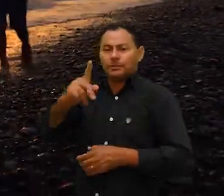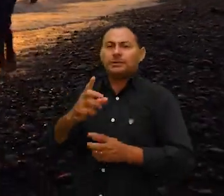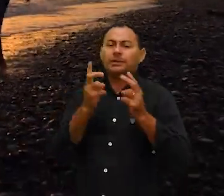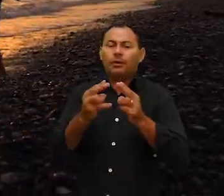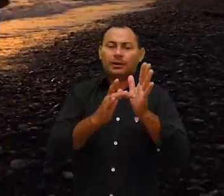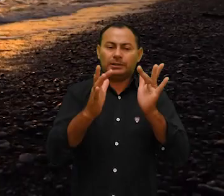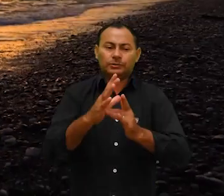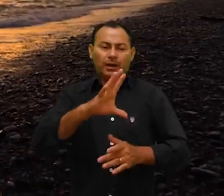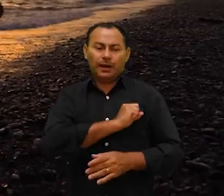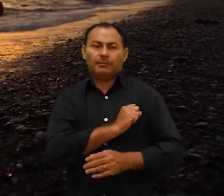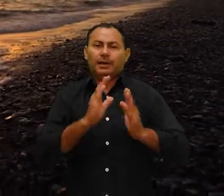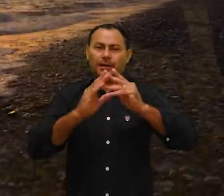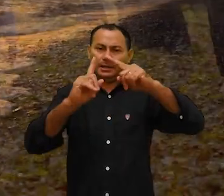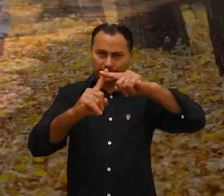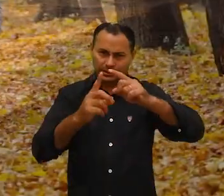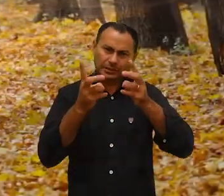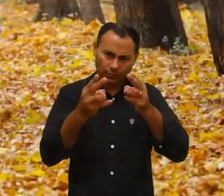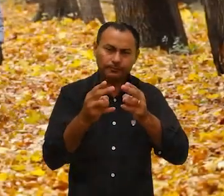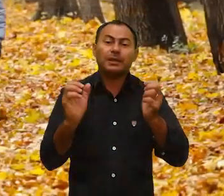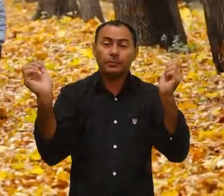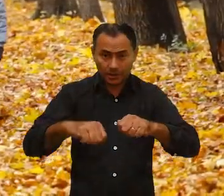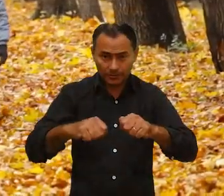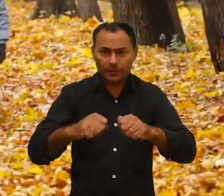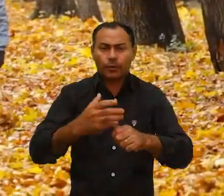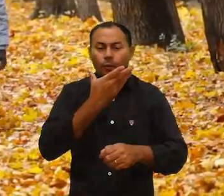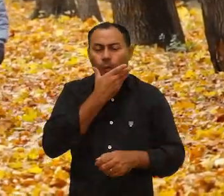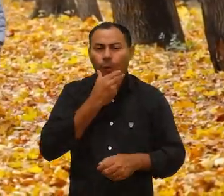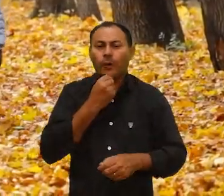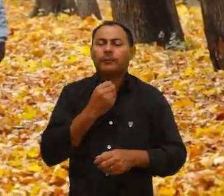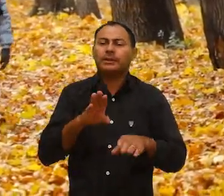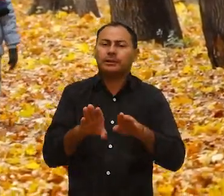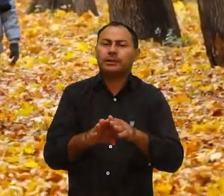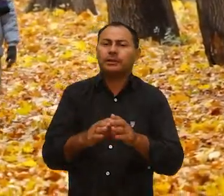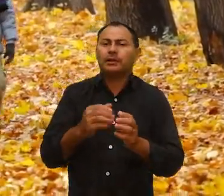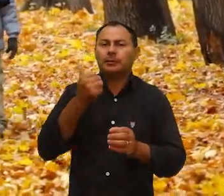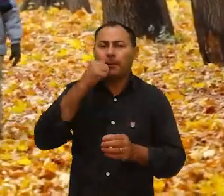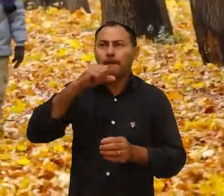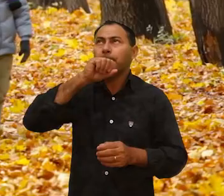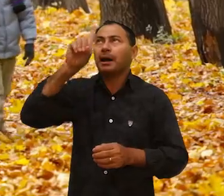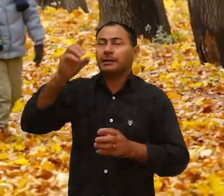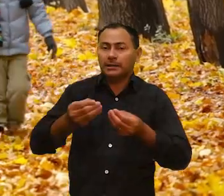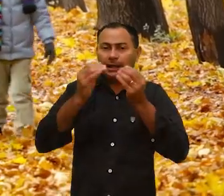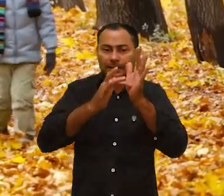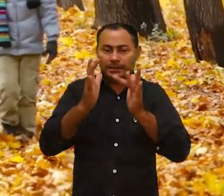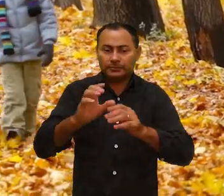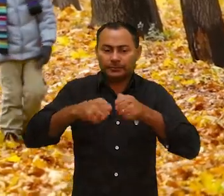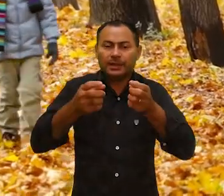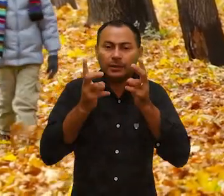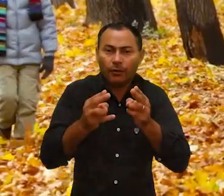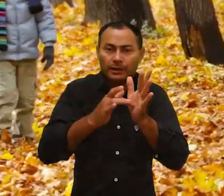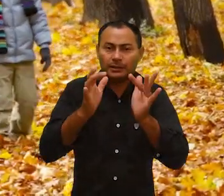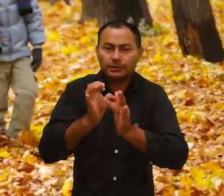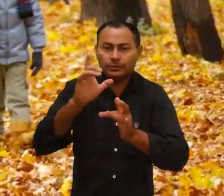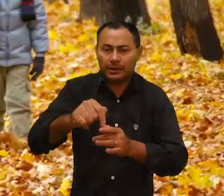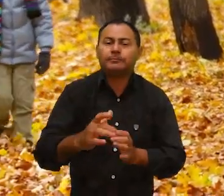forma como Cristo ama. É possível ao marido e ao pai darem como Cristo deu e até serem como Cristo